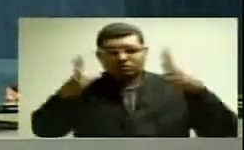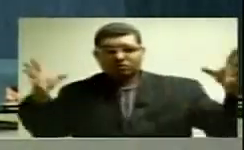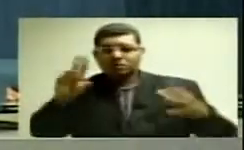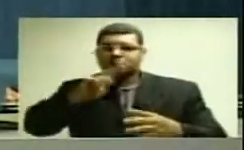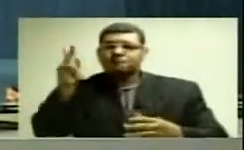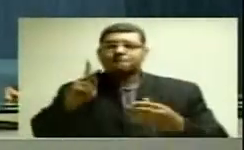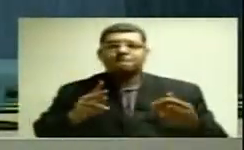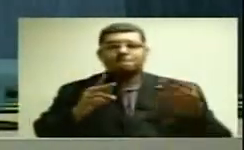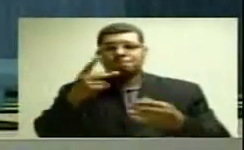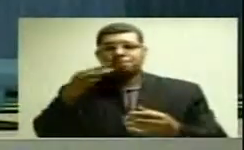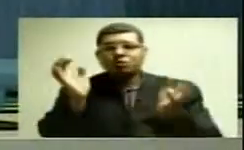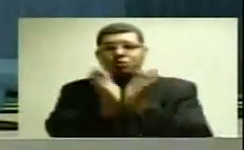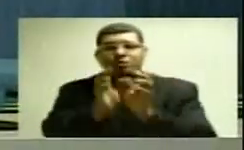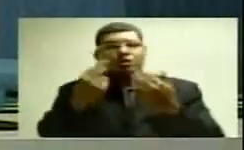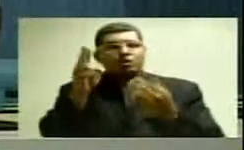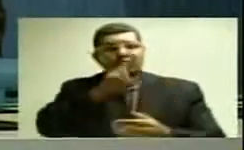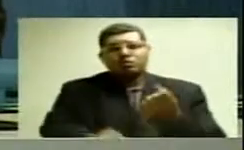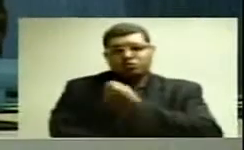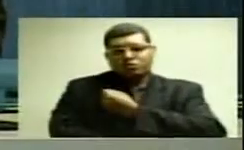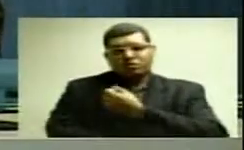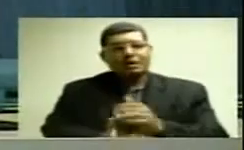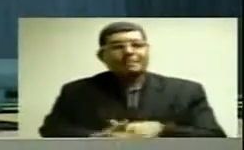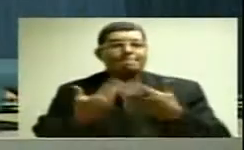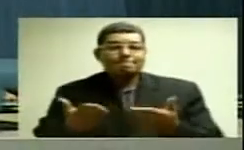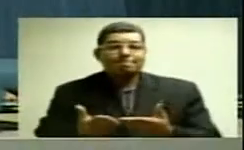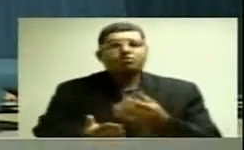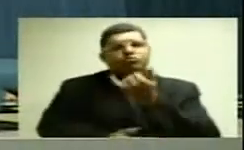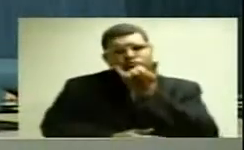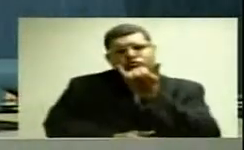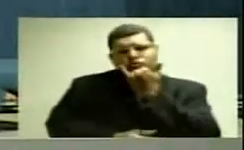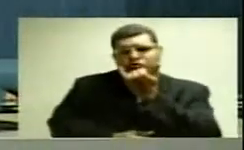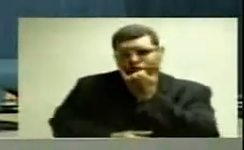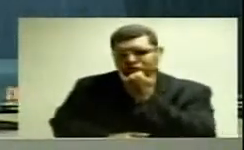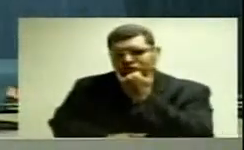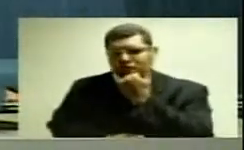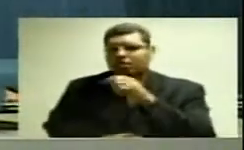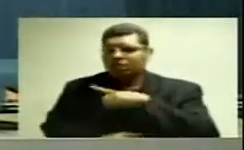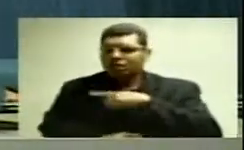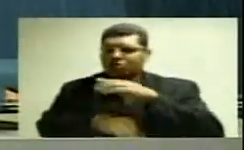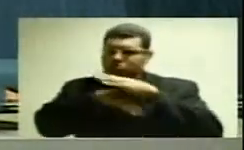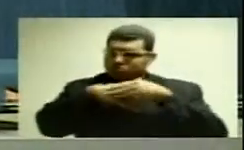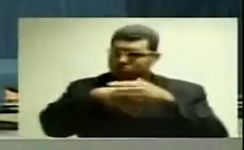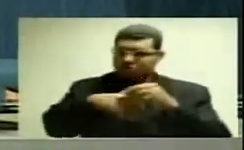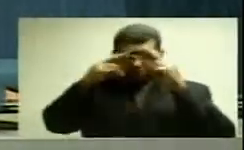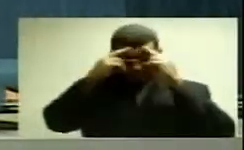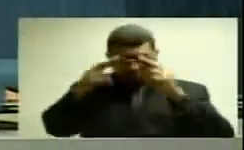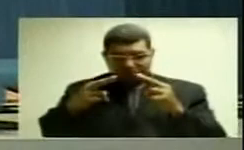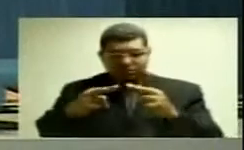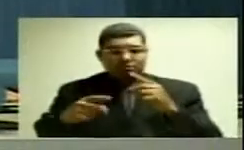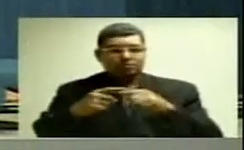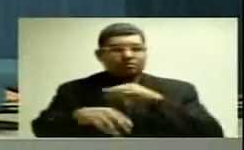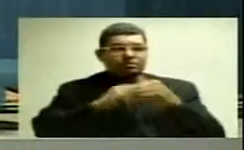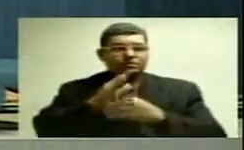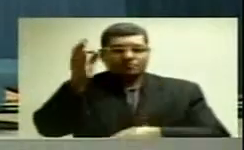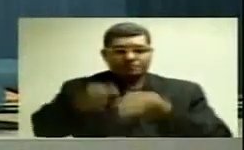aumentando o valor da PAI ou aumentando o número de desembargadores. Me desculpem, tenho o maior carinho, o maior respeito por todos